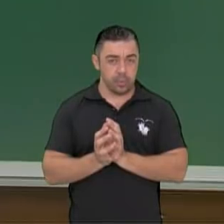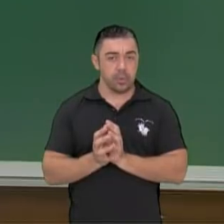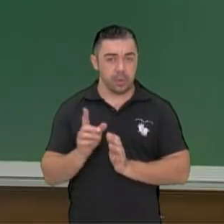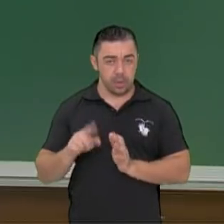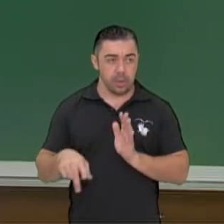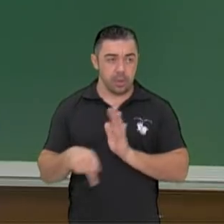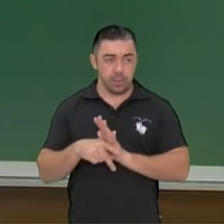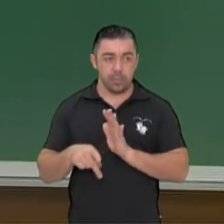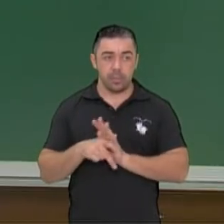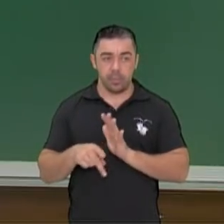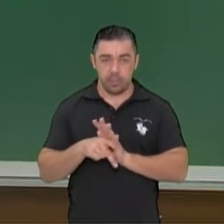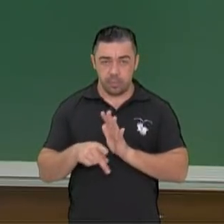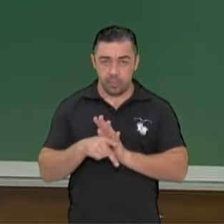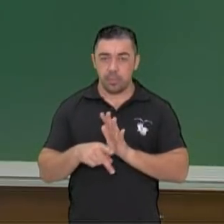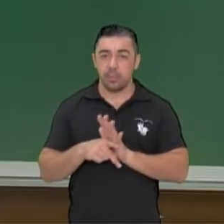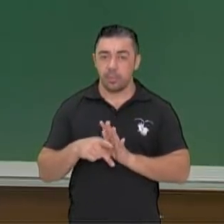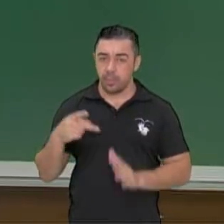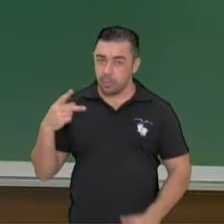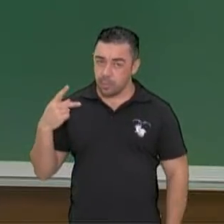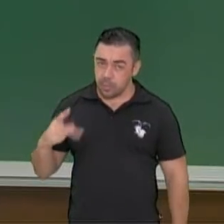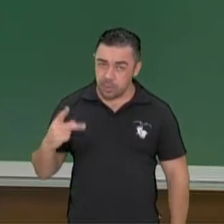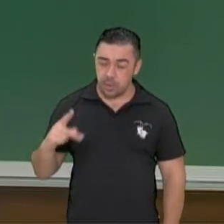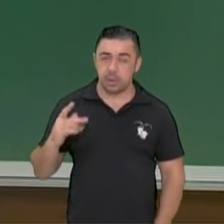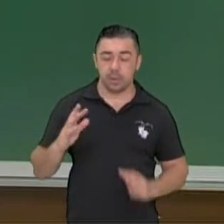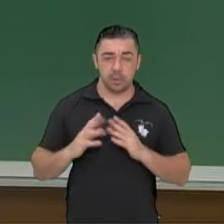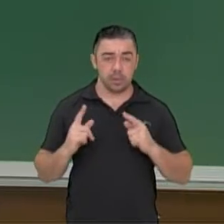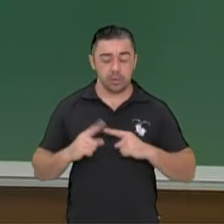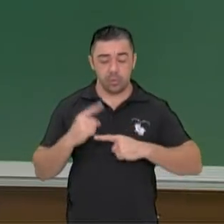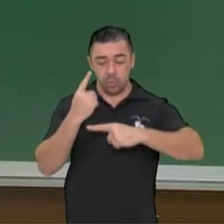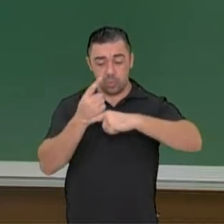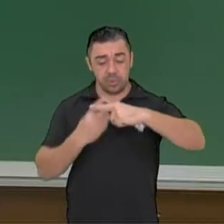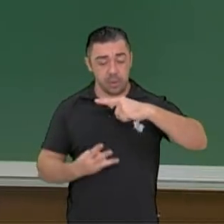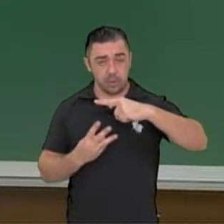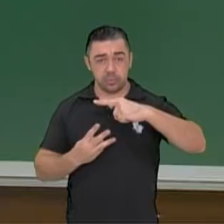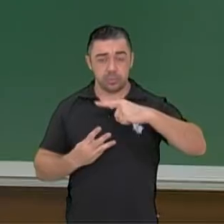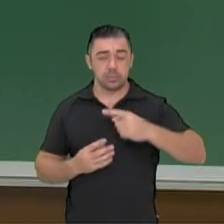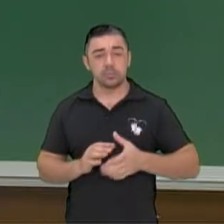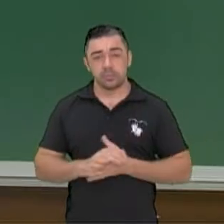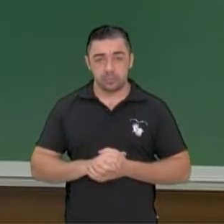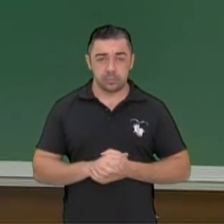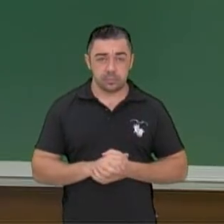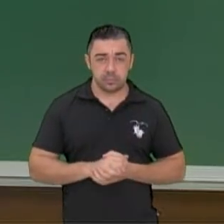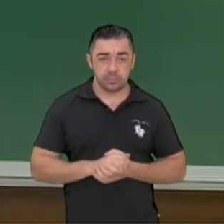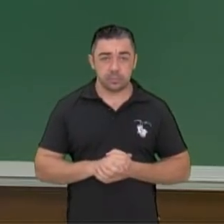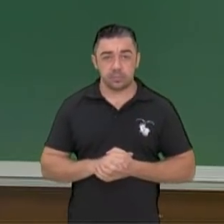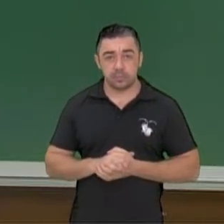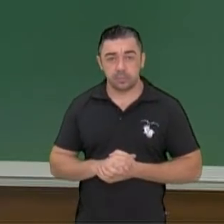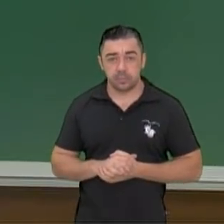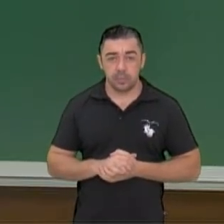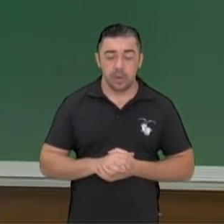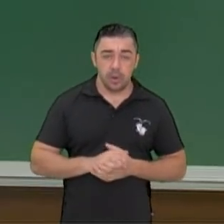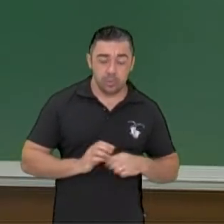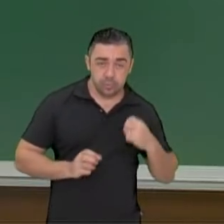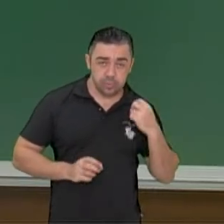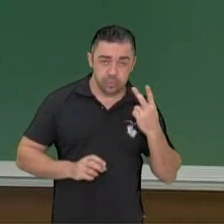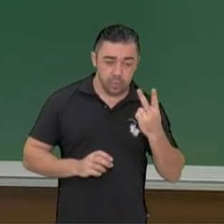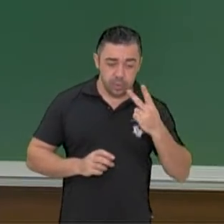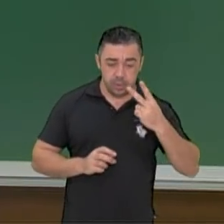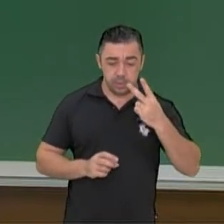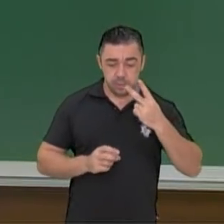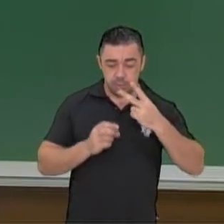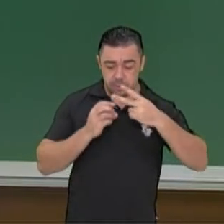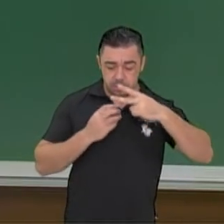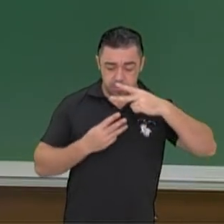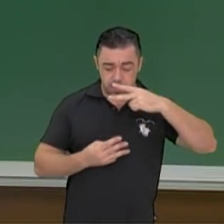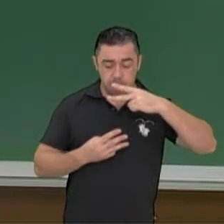erro o dedo aqui. Aí, fica 2. Aí, 2 partes desse 1/3, 2 partes era a sociedade do sistema